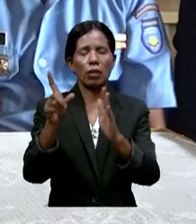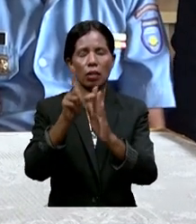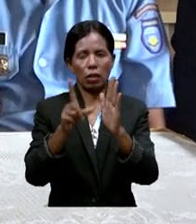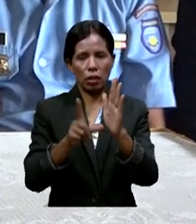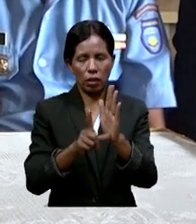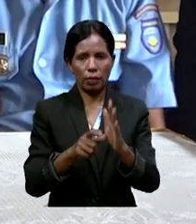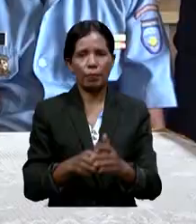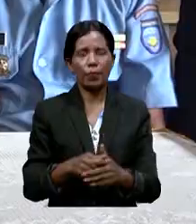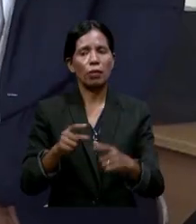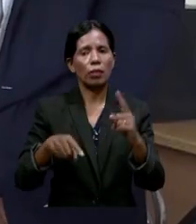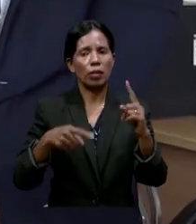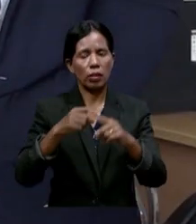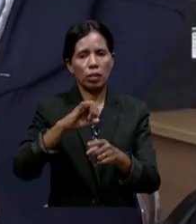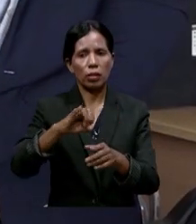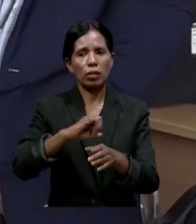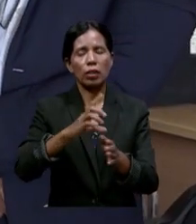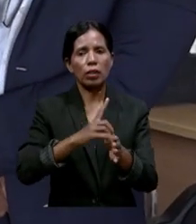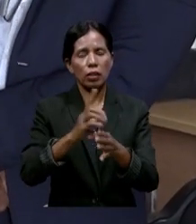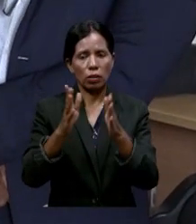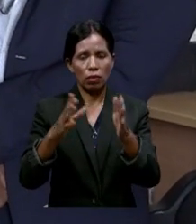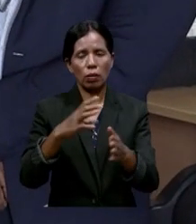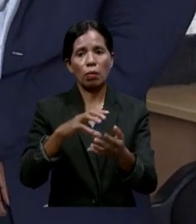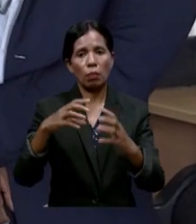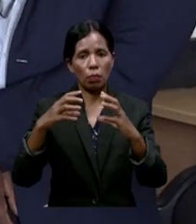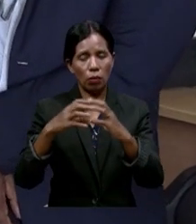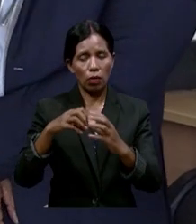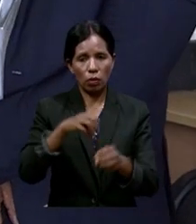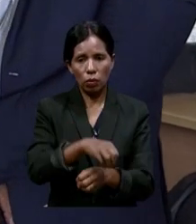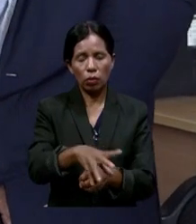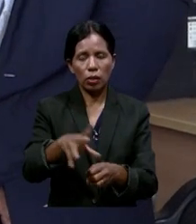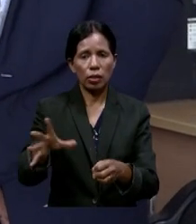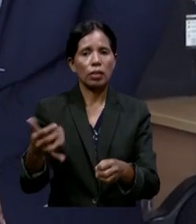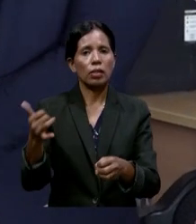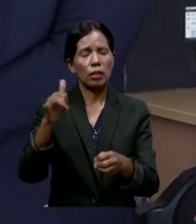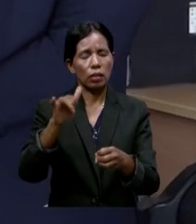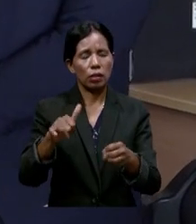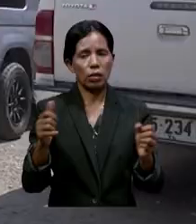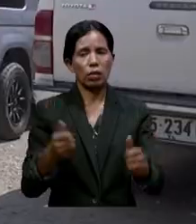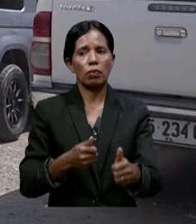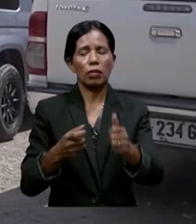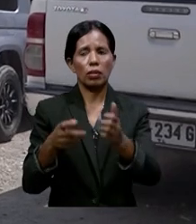jogo. Banhira gerente bola guling sira la cumpri despacho nebe inspeção jogo fosaine, se